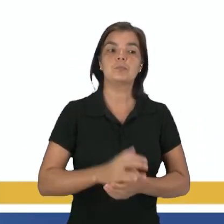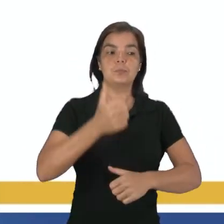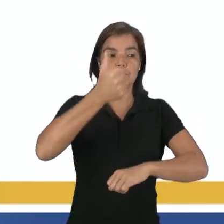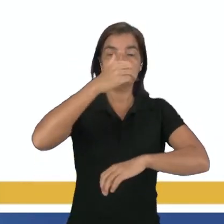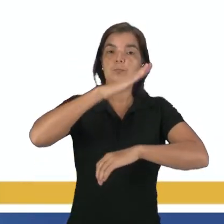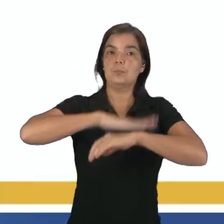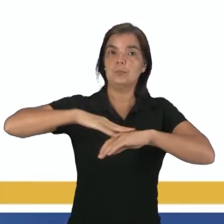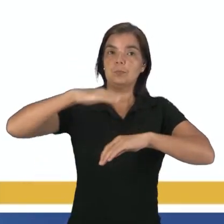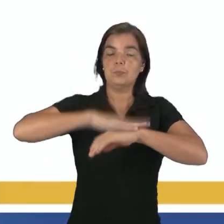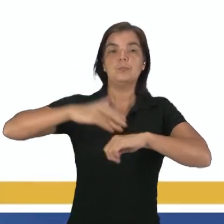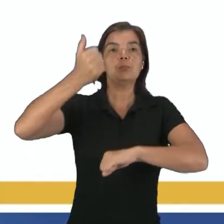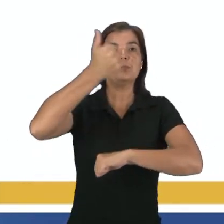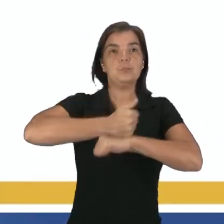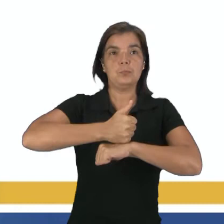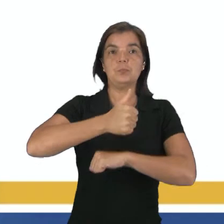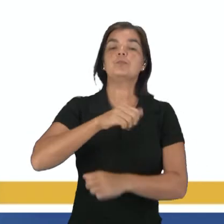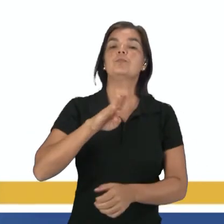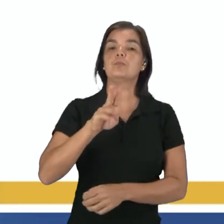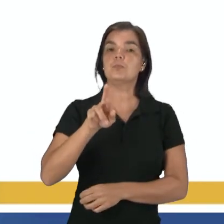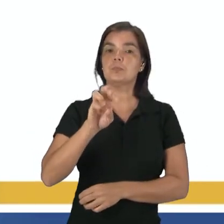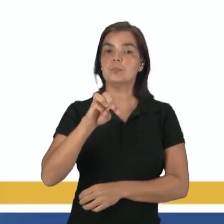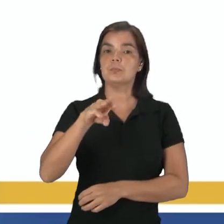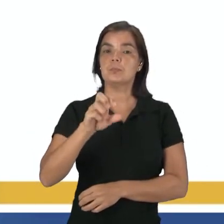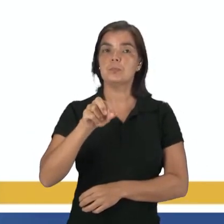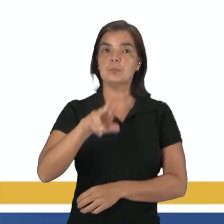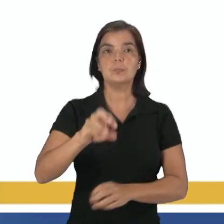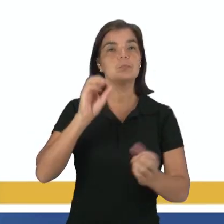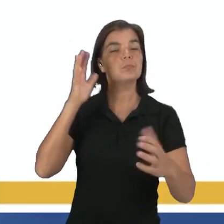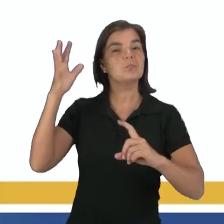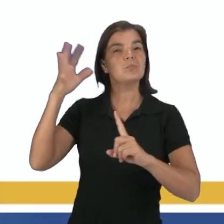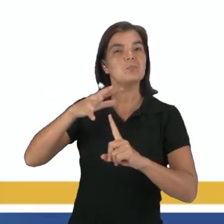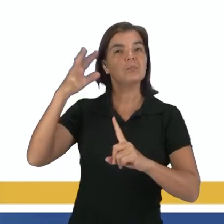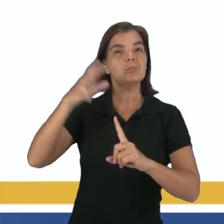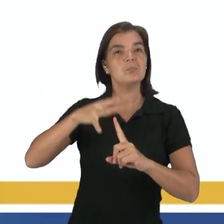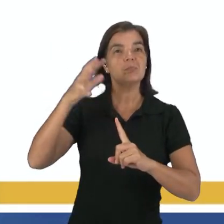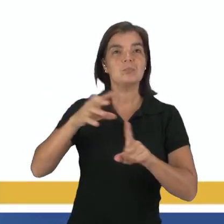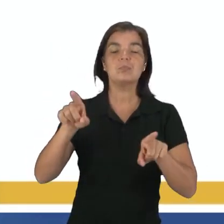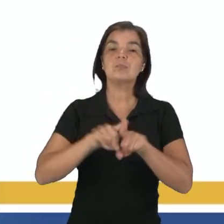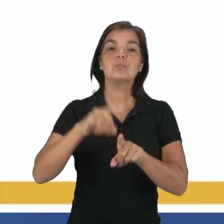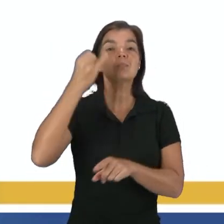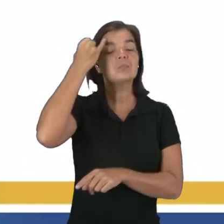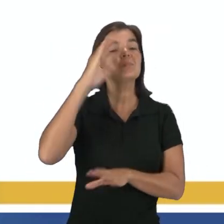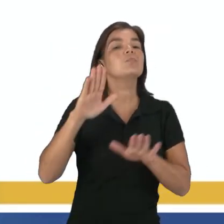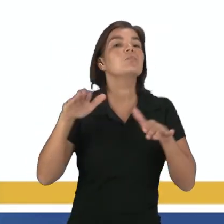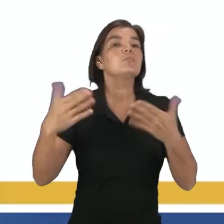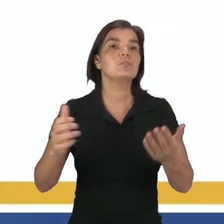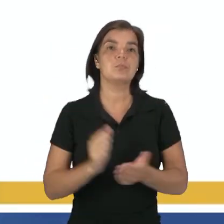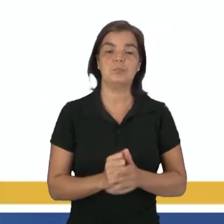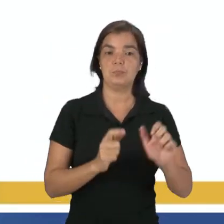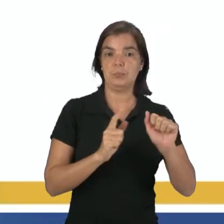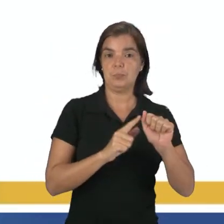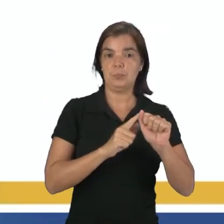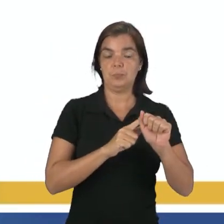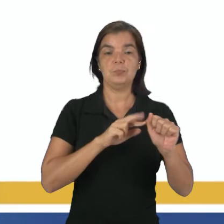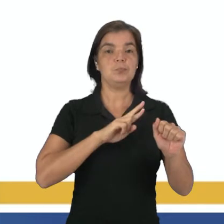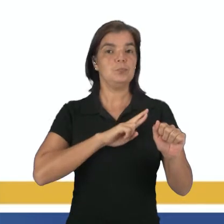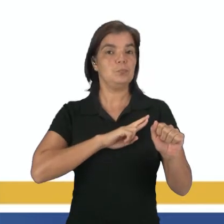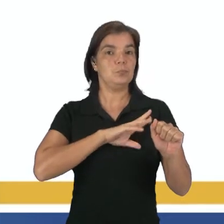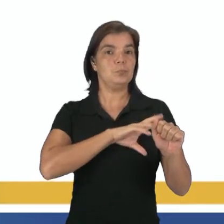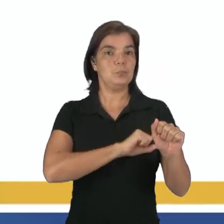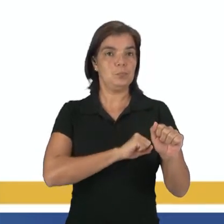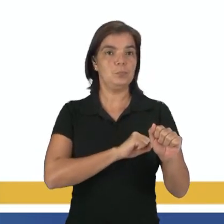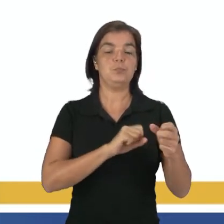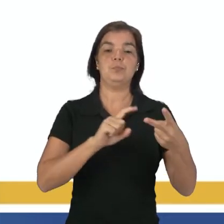Brumário. Esse acontecimento foi influenciado pelos ideais do letra A,